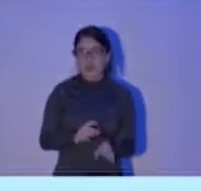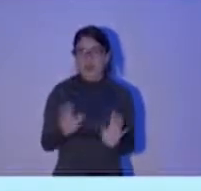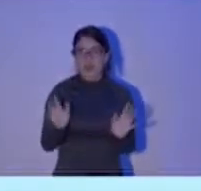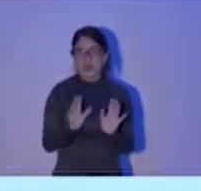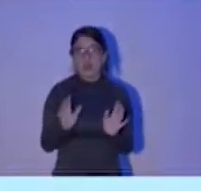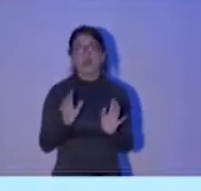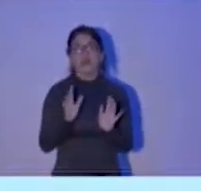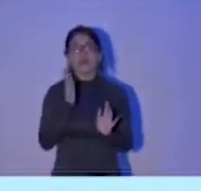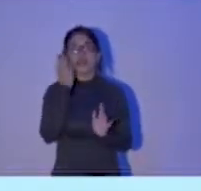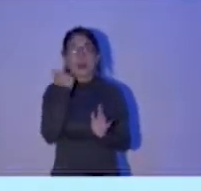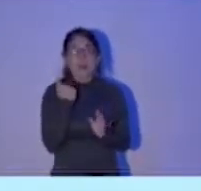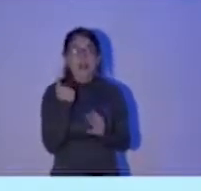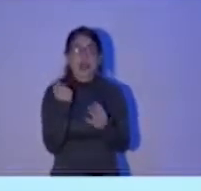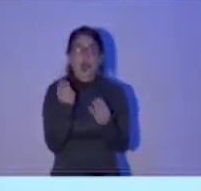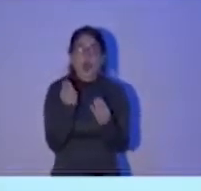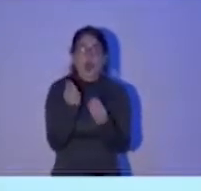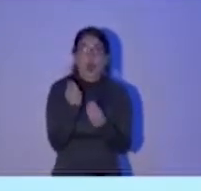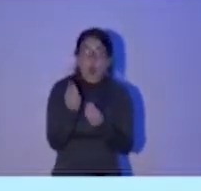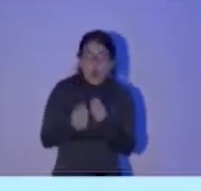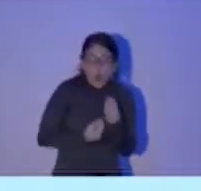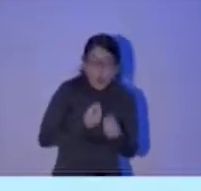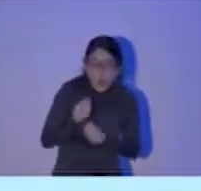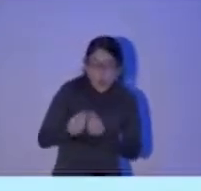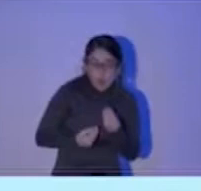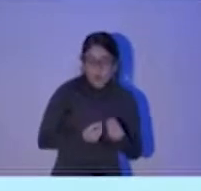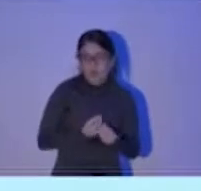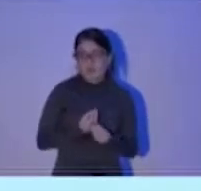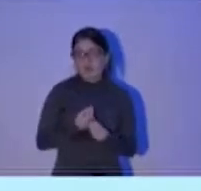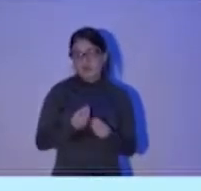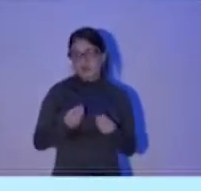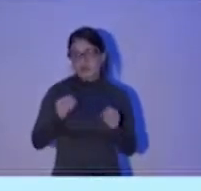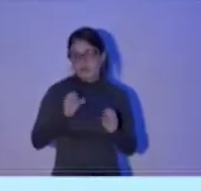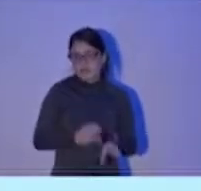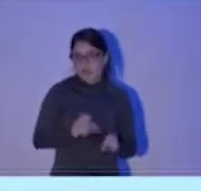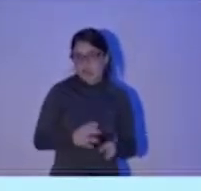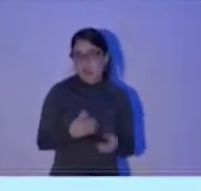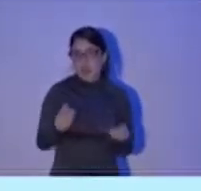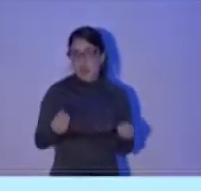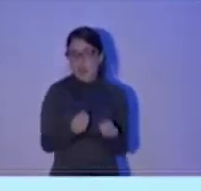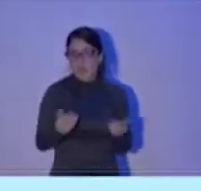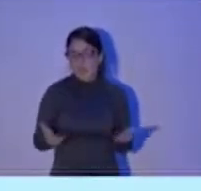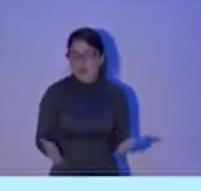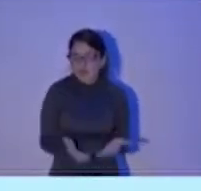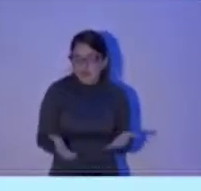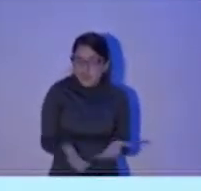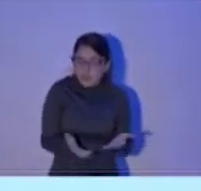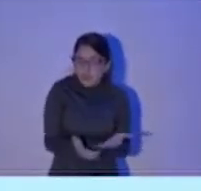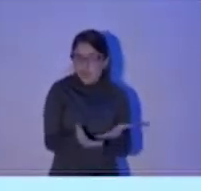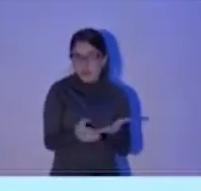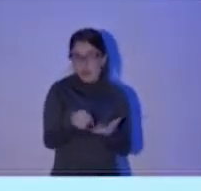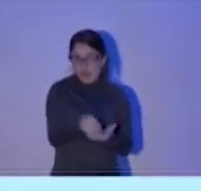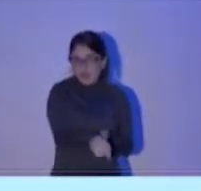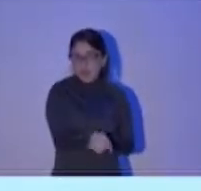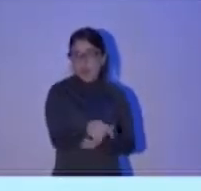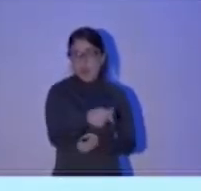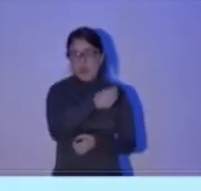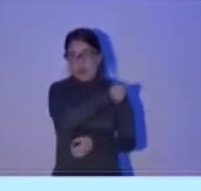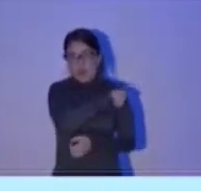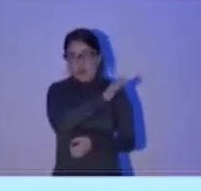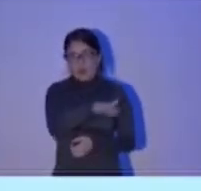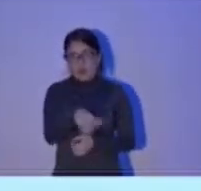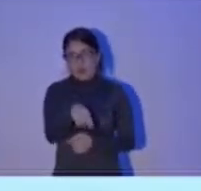aquela matéria de uma maneira atrativa para que eu estimule o aluno ao aprendizado. Então é isso, é um algo diferente que a gente está incluindo,